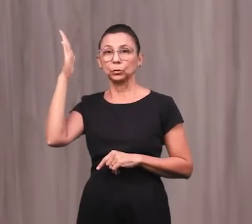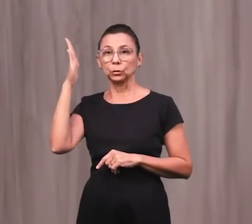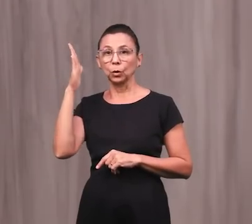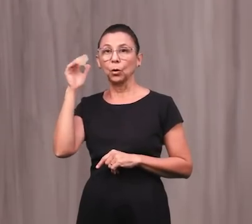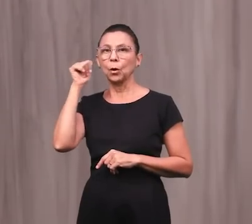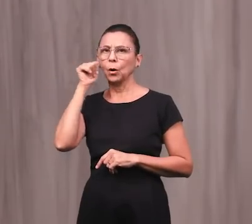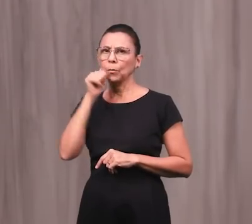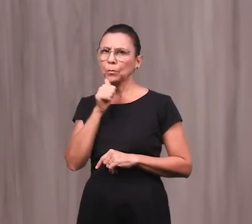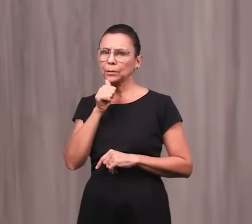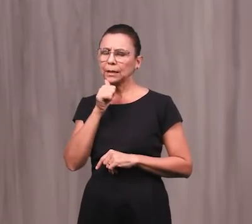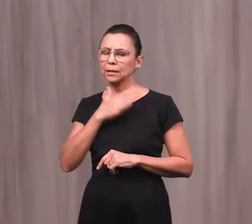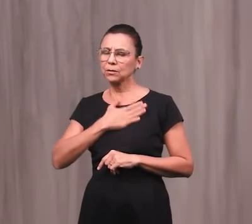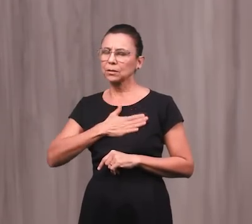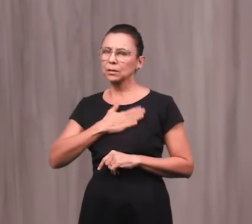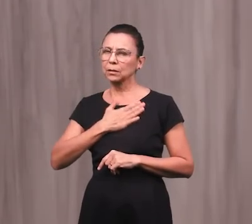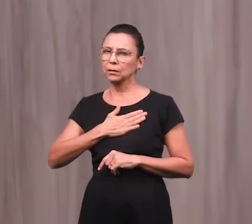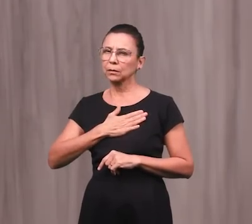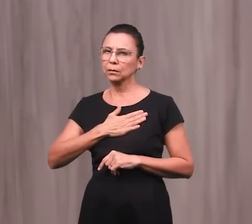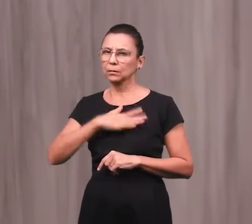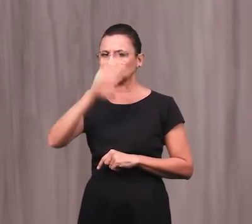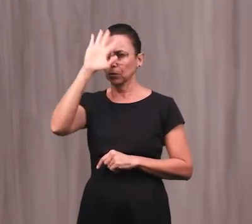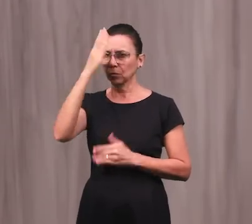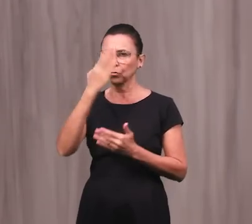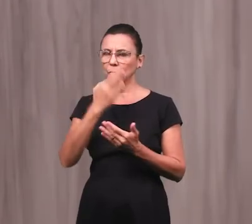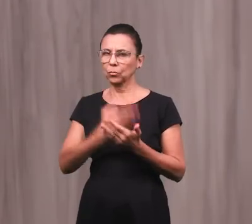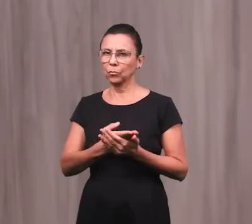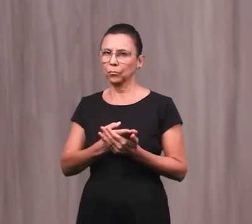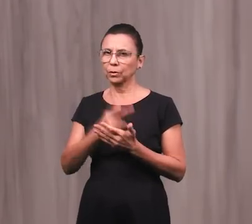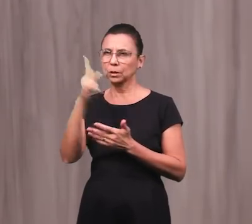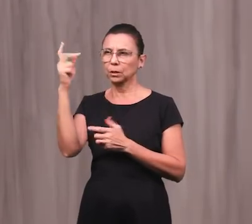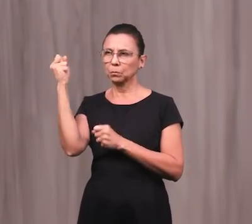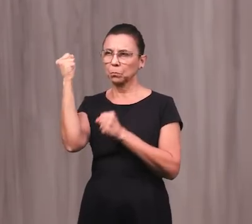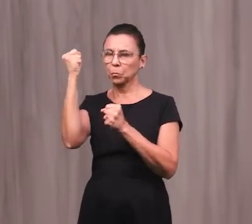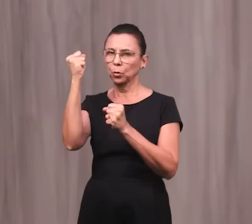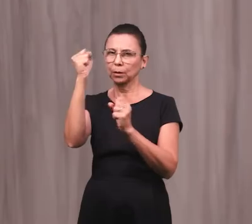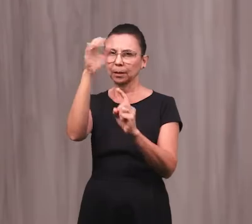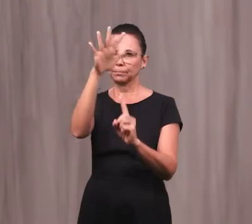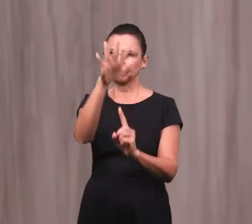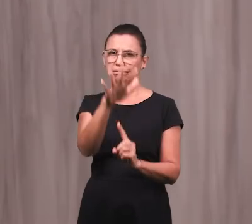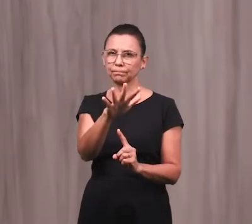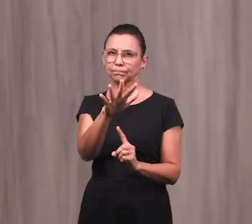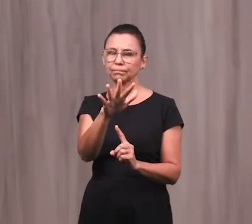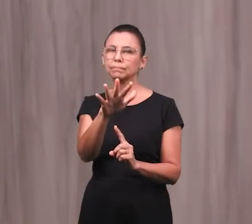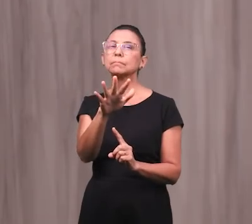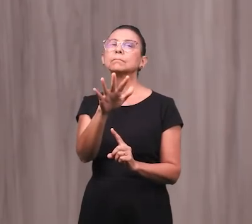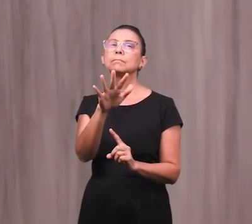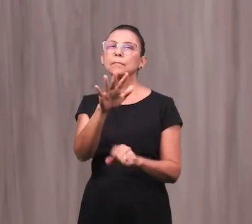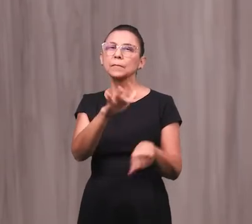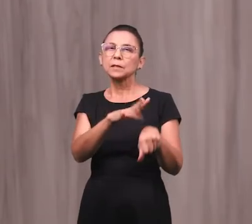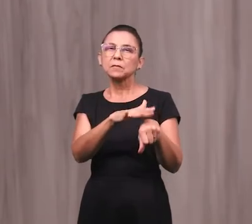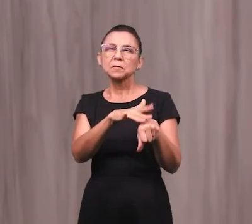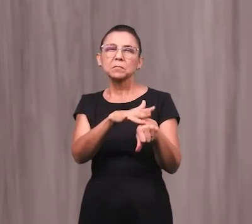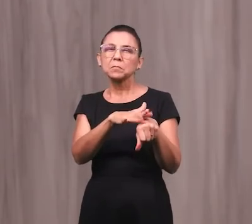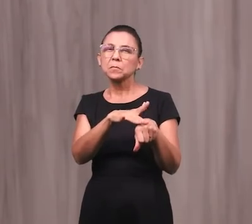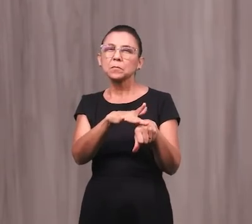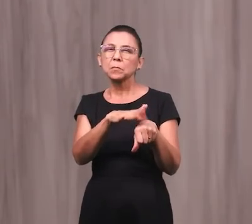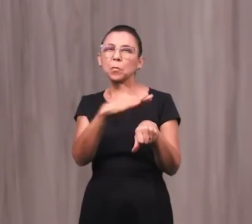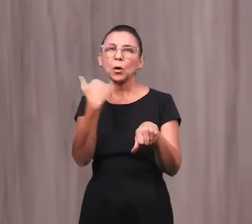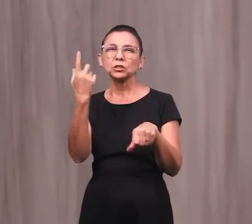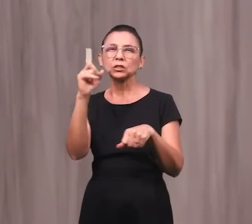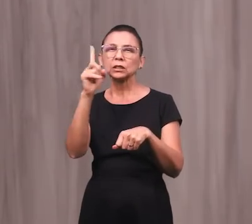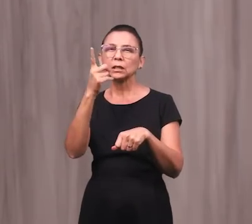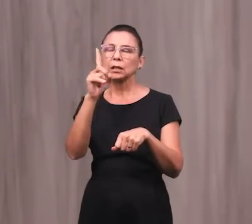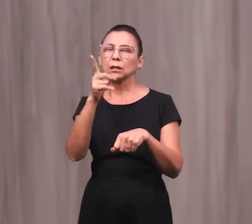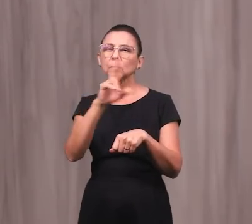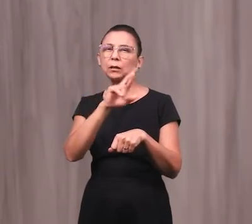ela descansar e confiar, pois a mão poderosa dele está sobre ela e que essa enfermidade não é